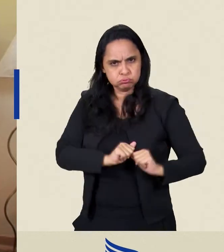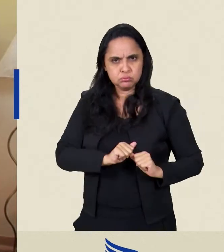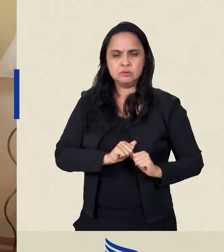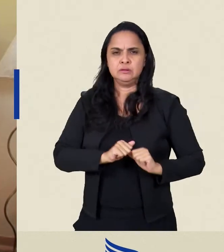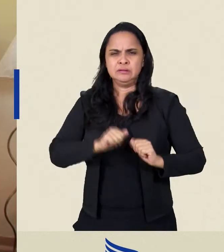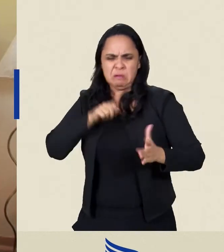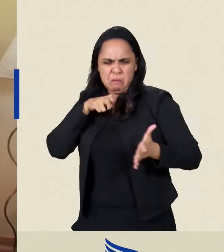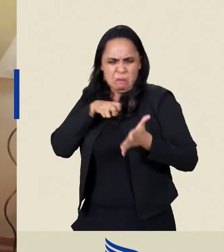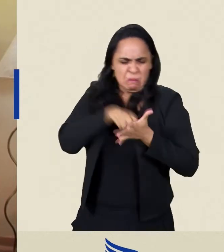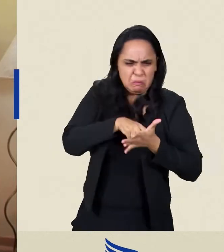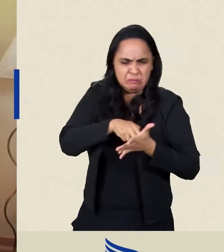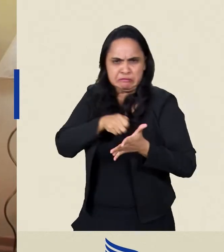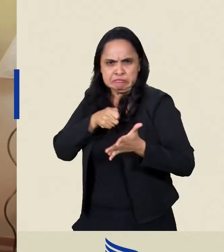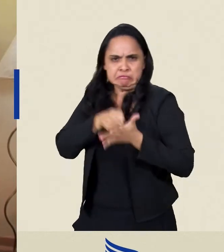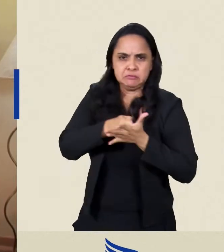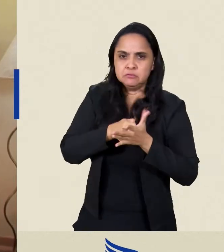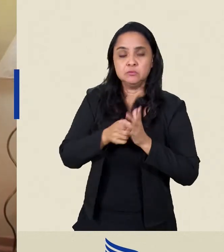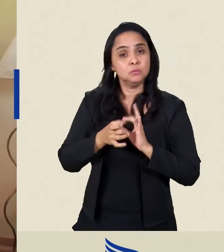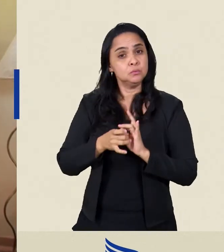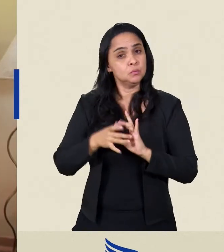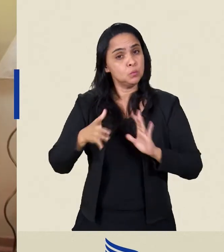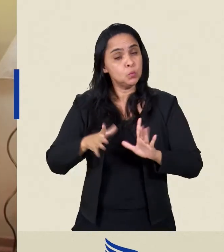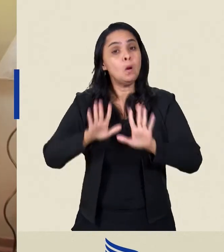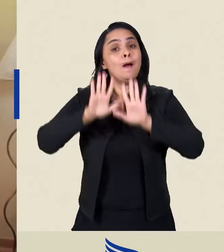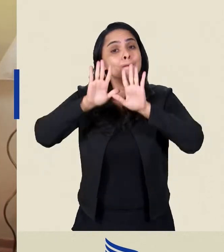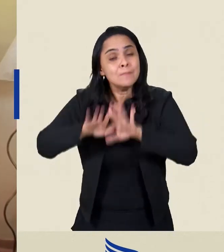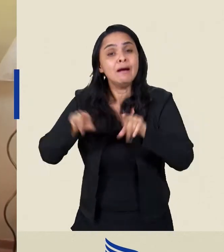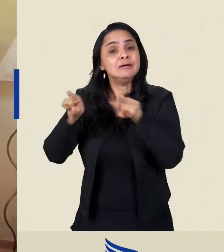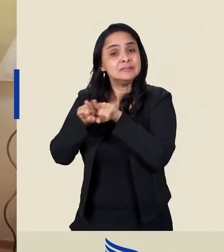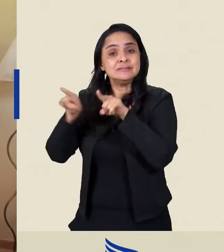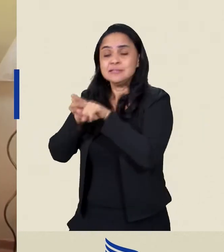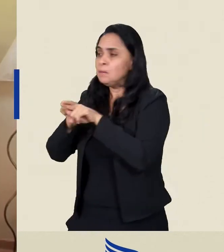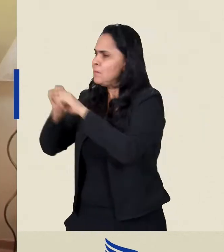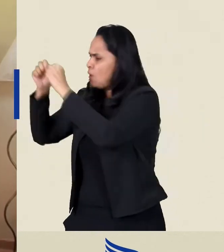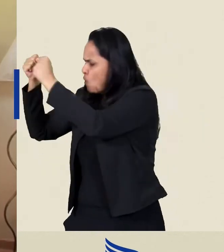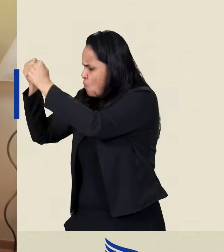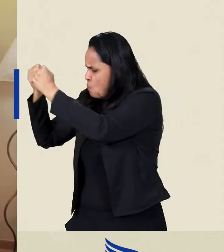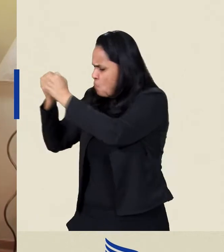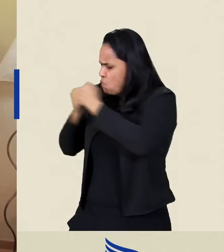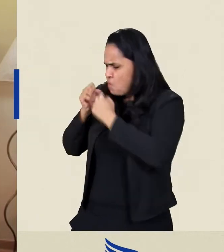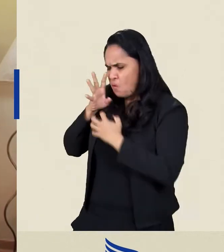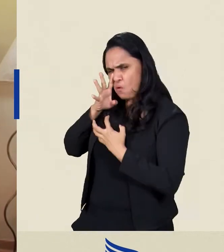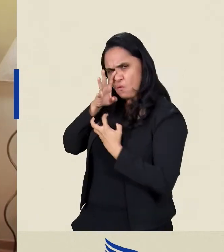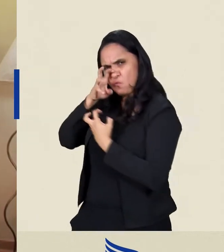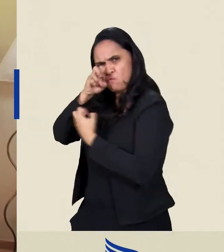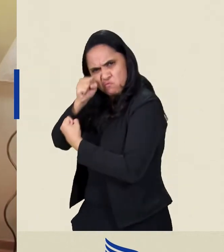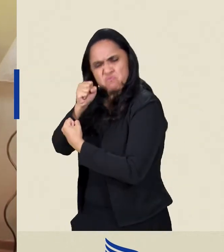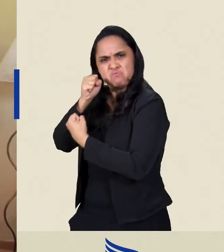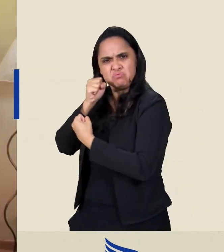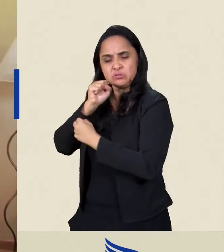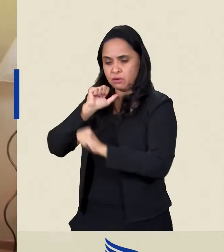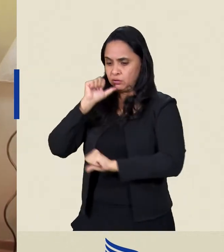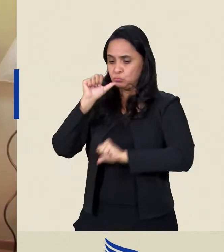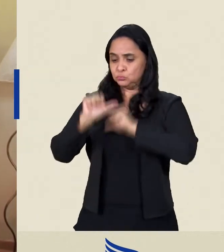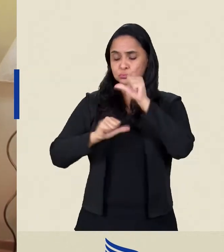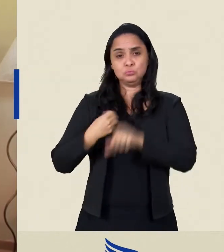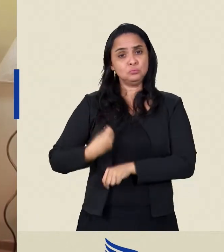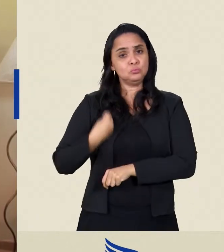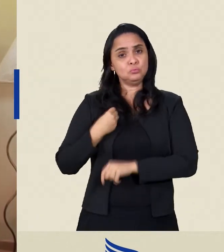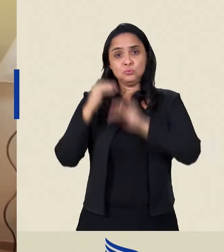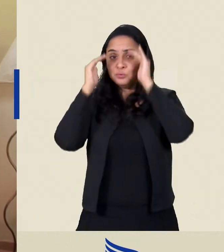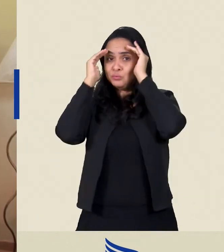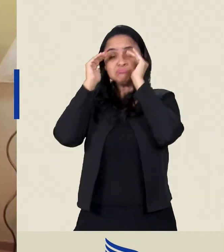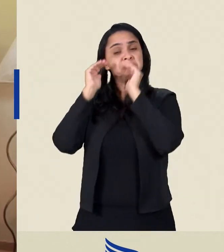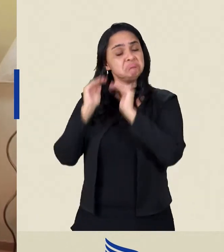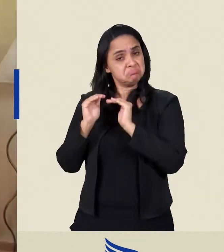condenação, mas ao mesmo tempo ela nos dá poder para viver uma vida transformada, uma vida diferente. Por exemplo,